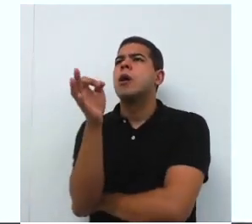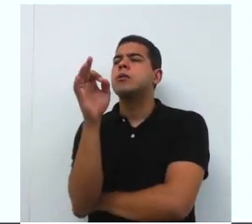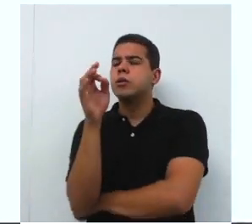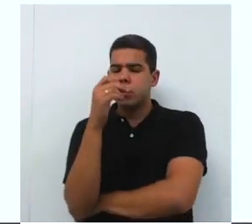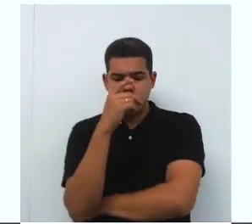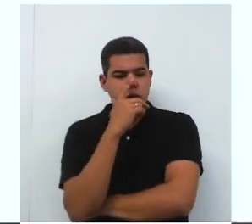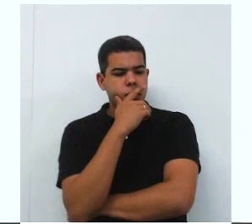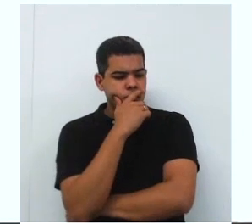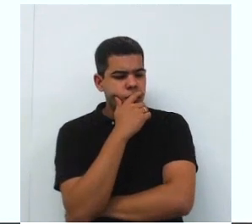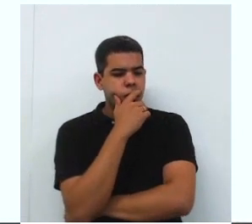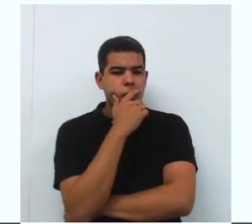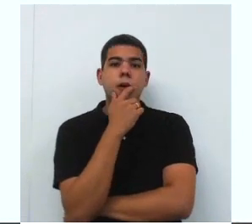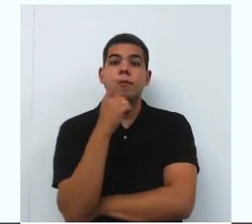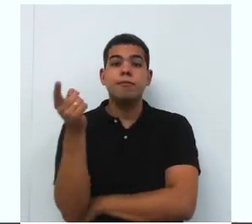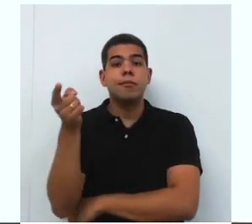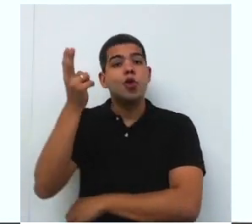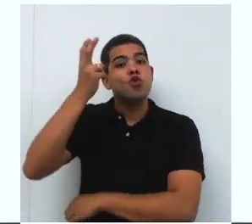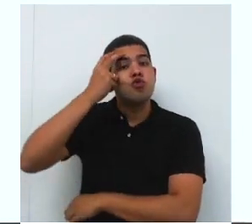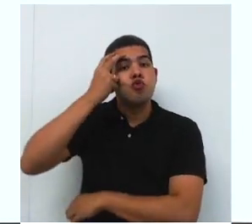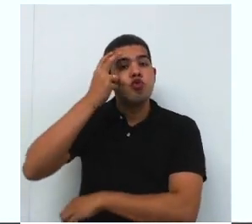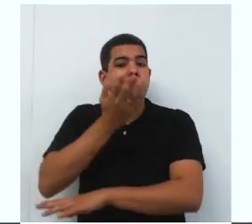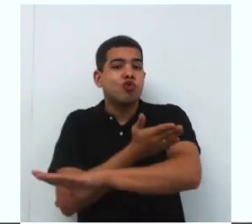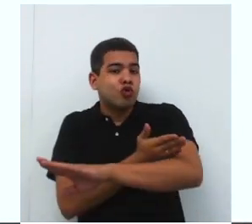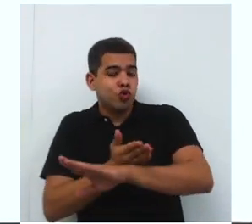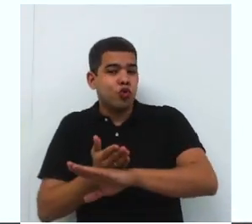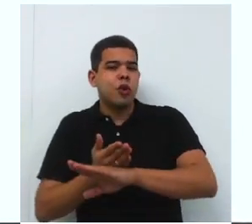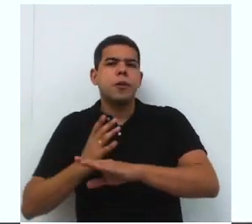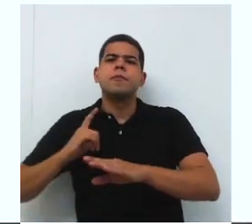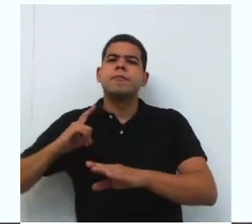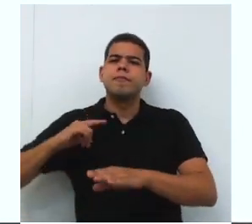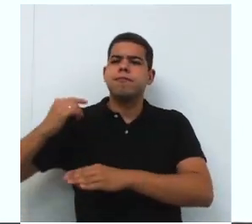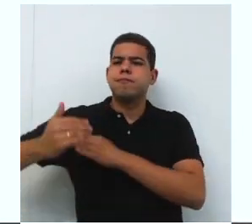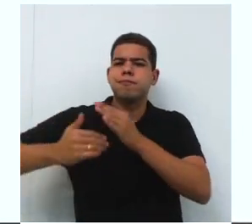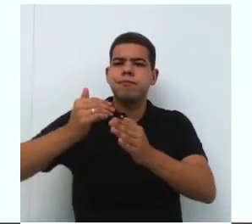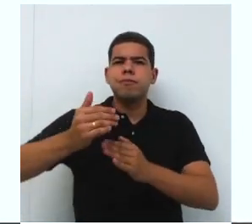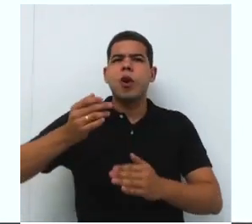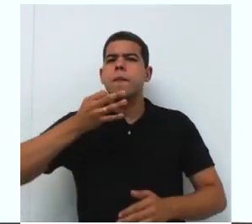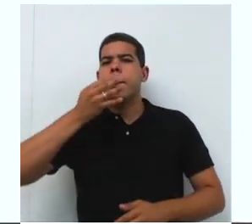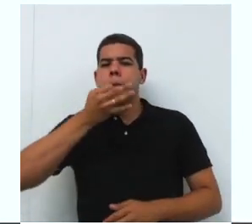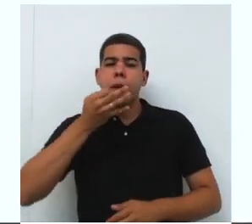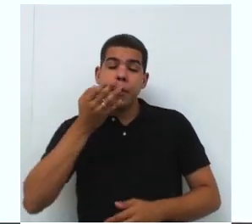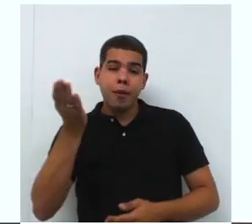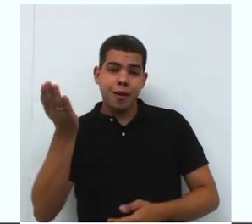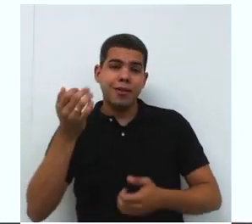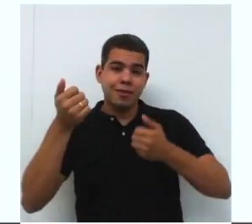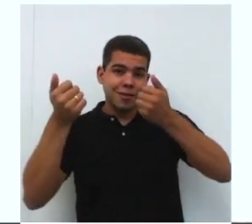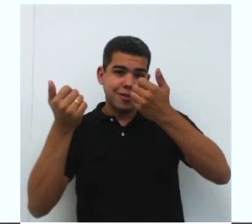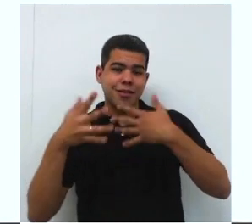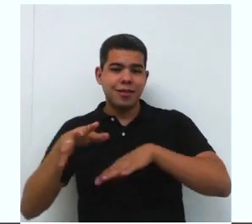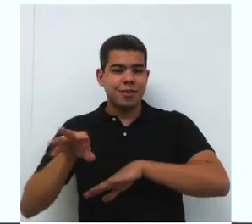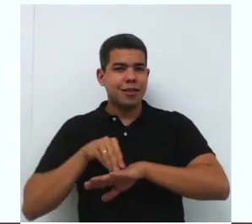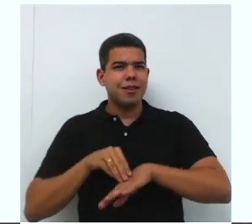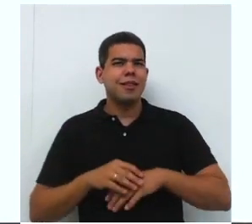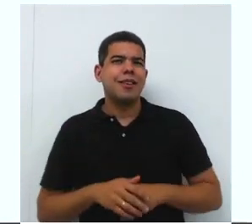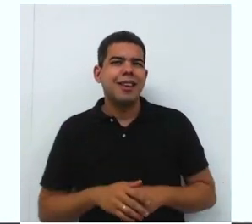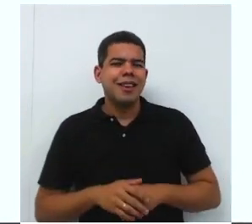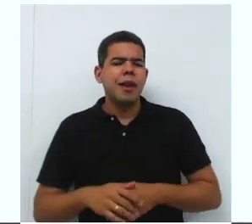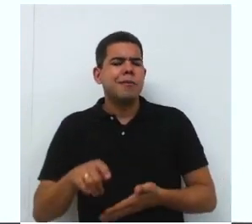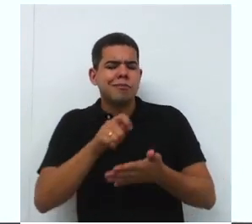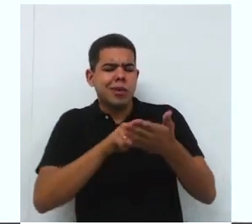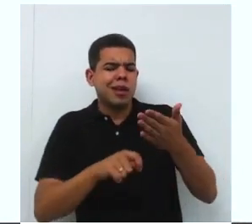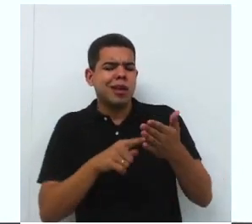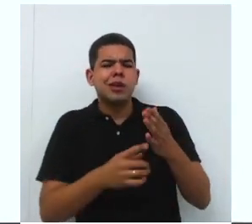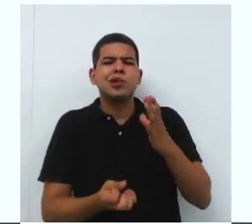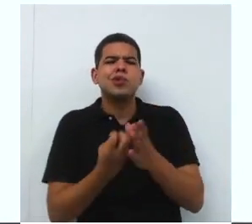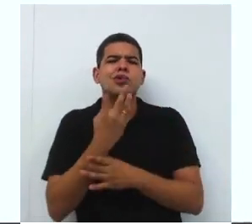a tradição, né, a cultura desse povo é passada oralmente. Agora pense, a escrita